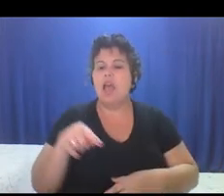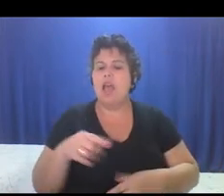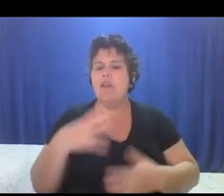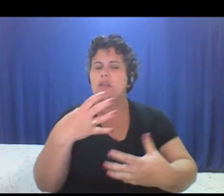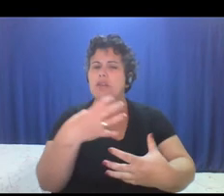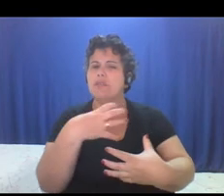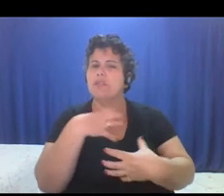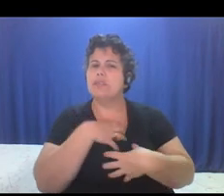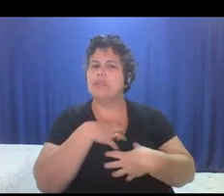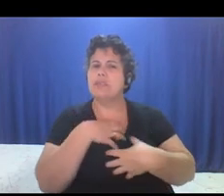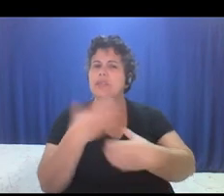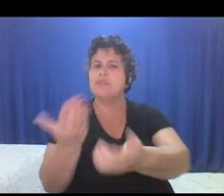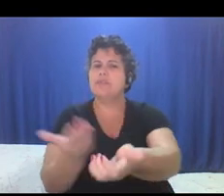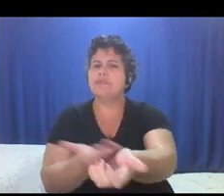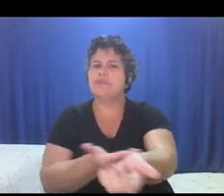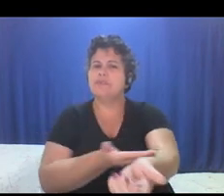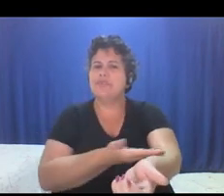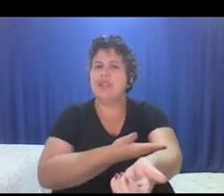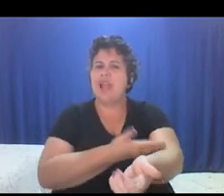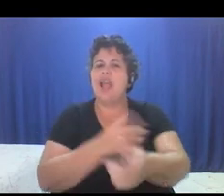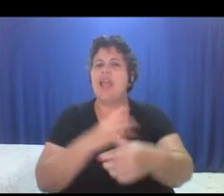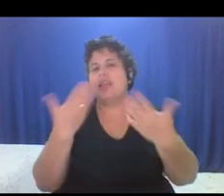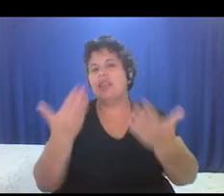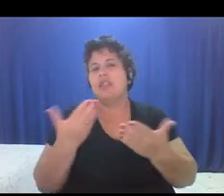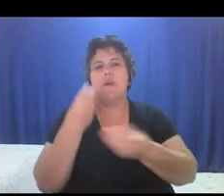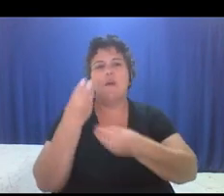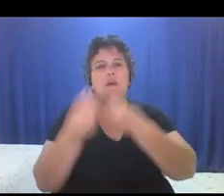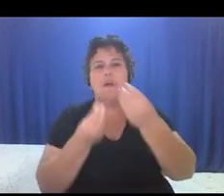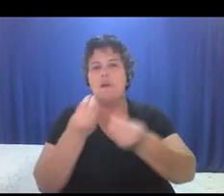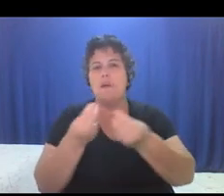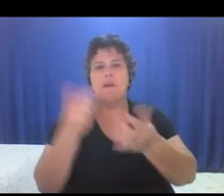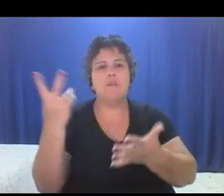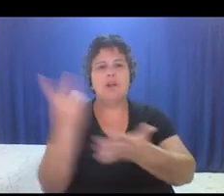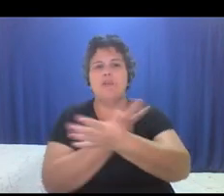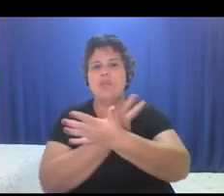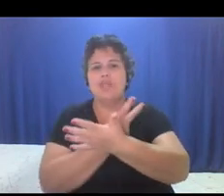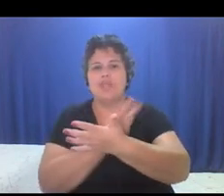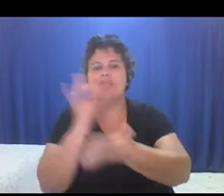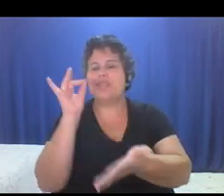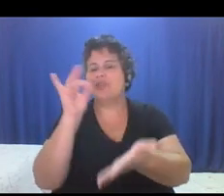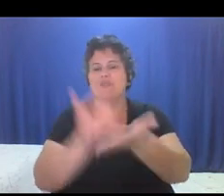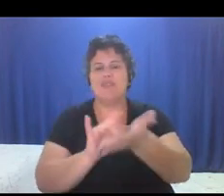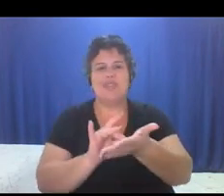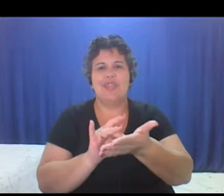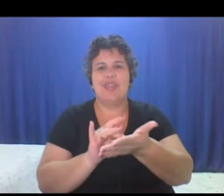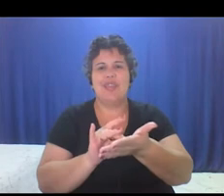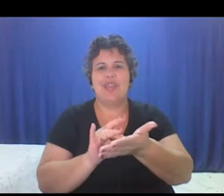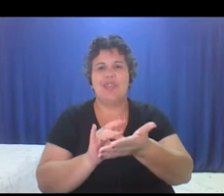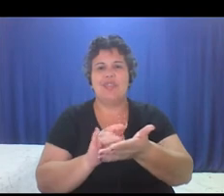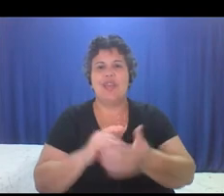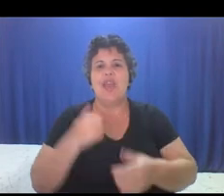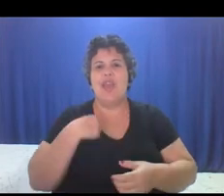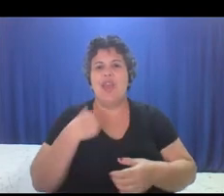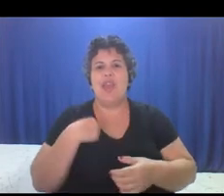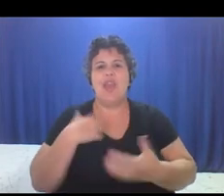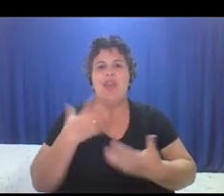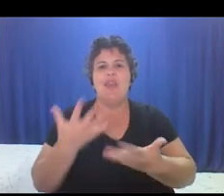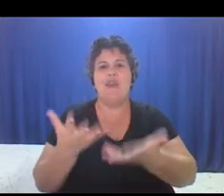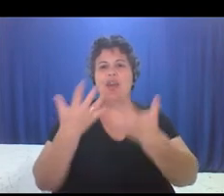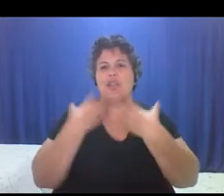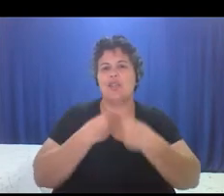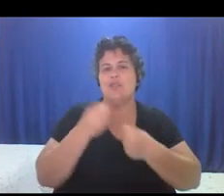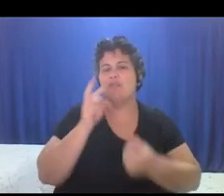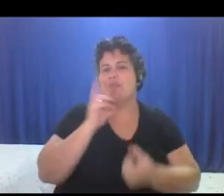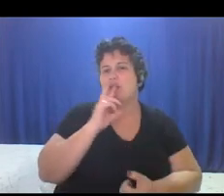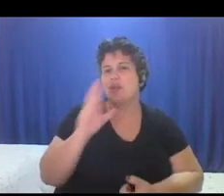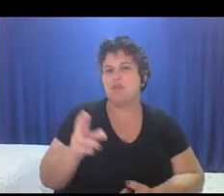e não tinha como esse encontro com a CIT não acontecer, de verdade. Então, quando eu recebi meus primeiros feedbacks ali com pouquíssimo